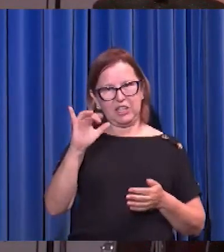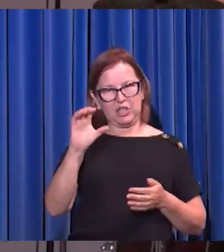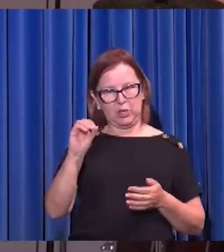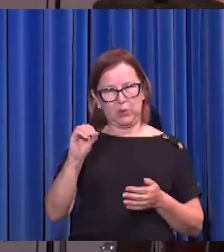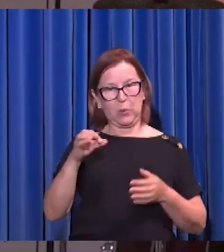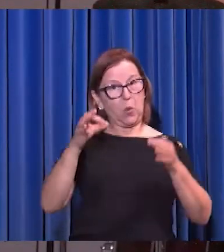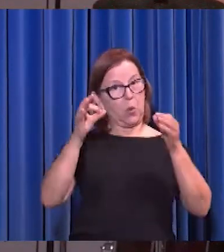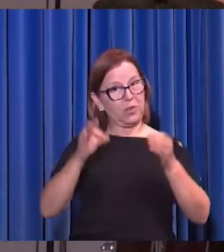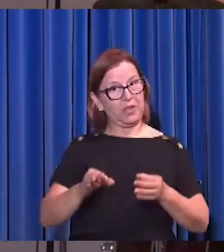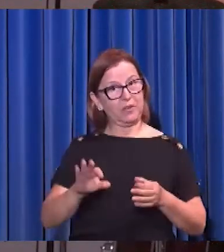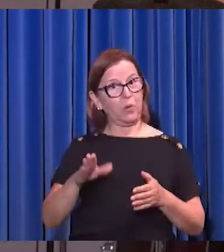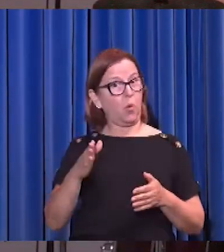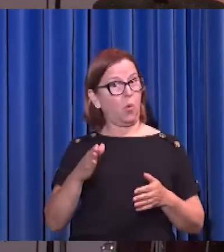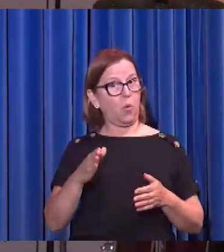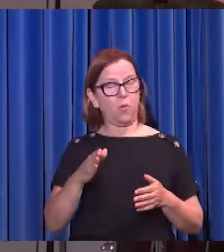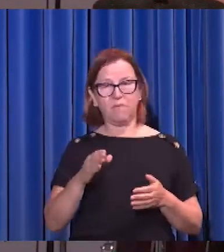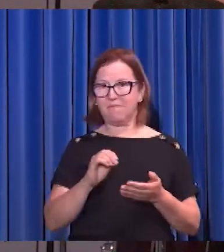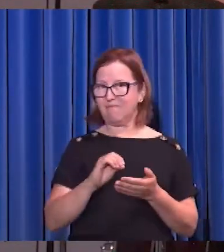desonesto?